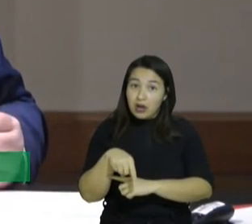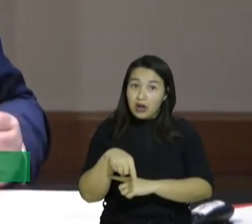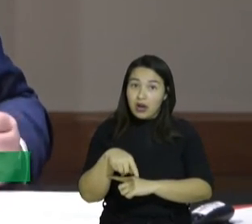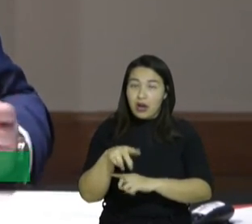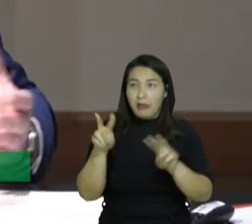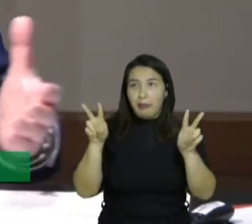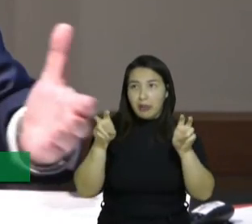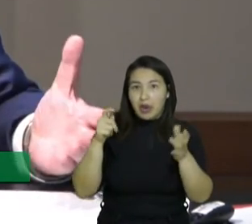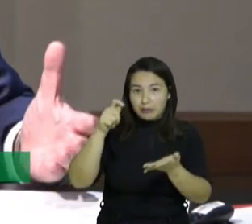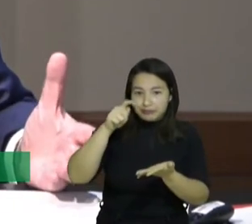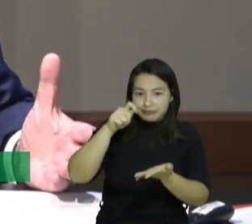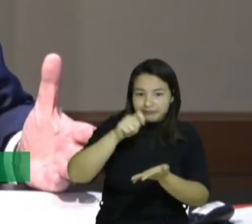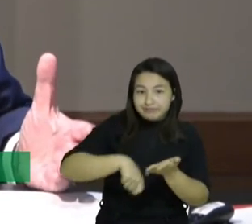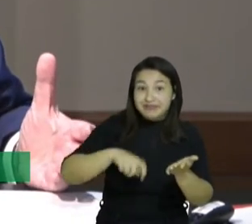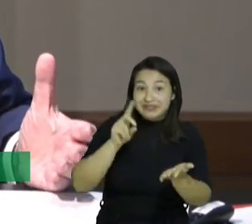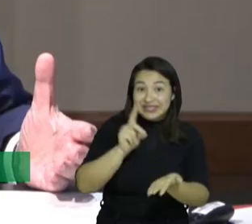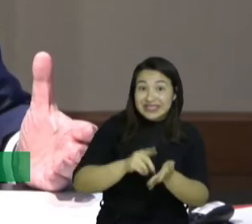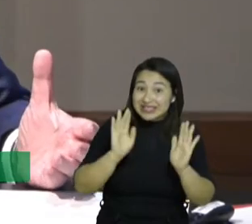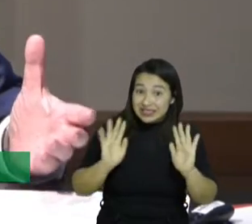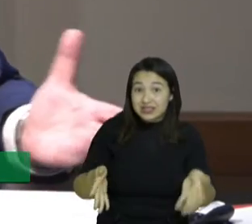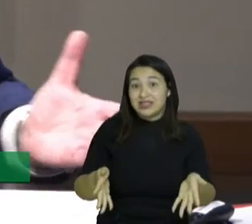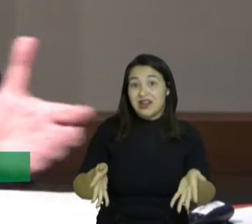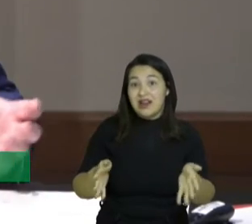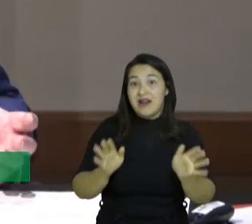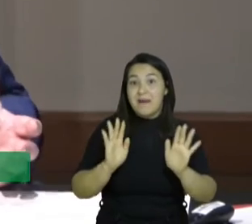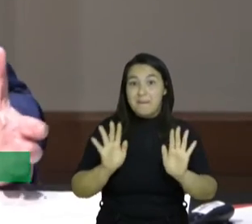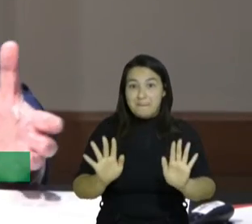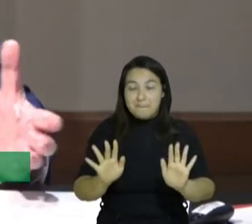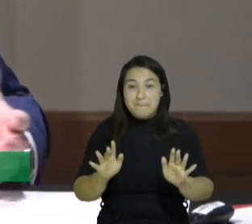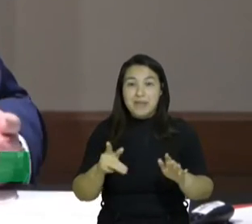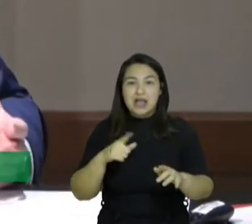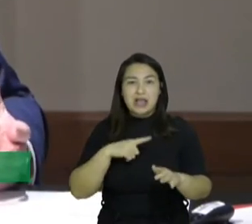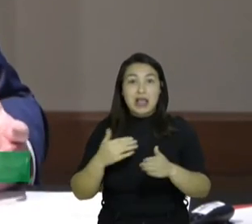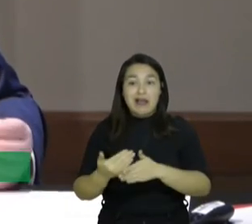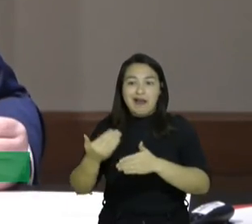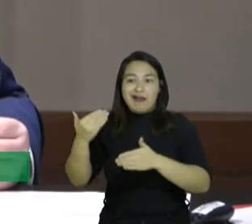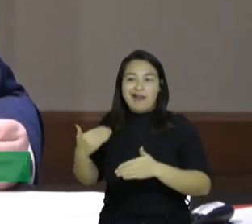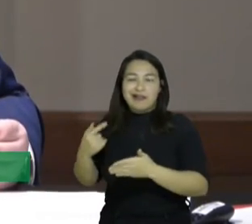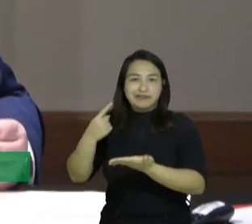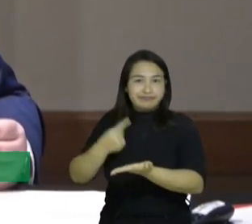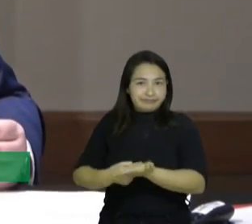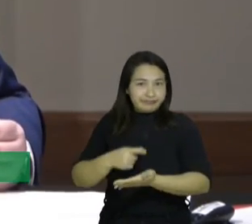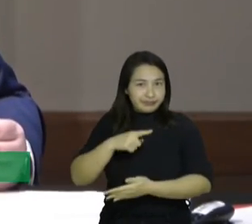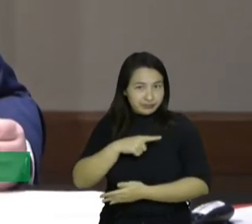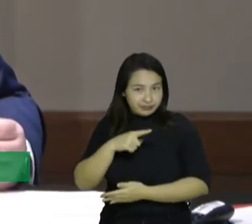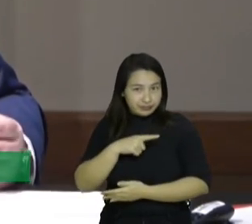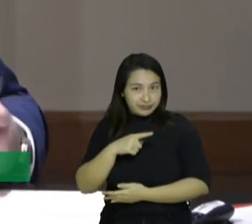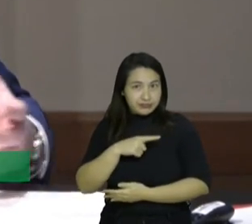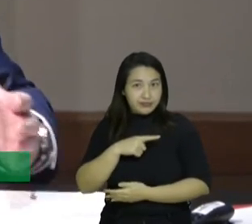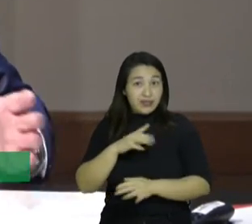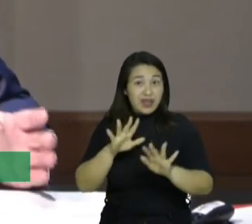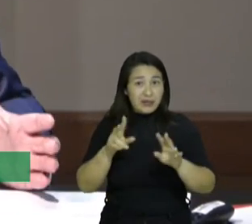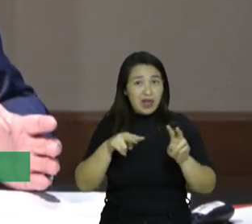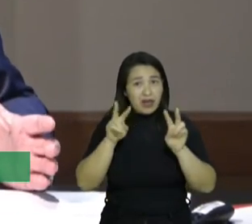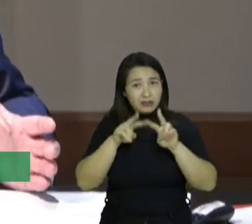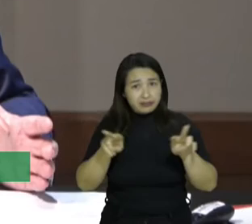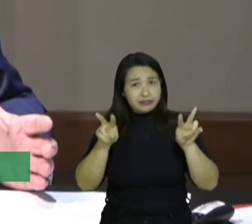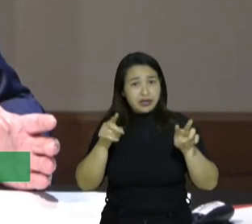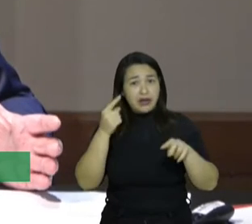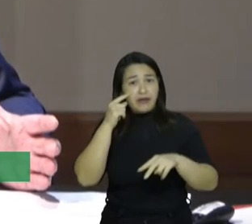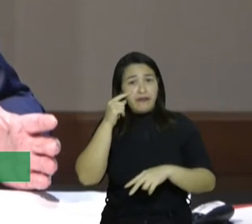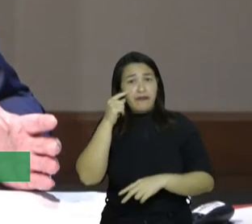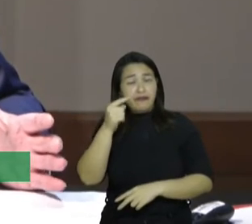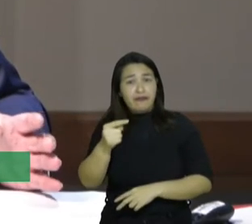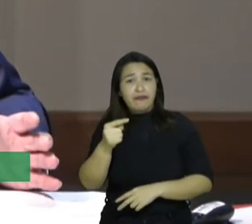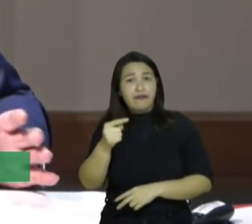acordo assinado ela Di Ela disse que houve um pré-acordo então é uma é um É um cenário onde a gente